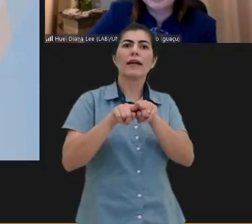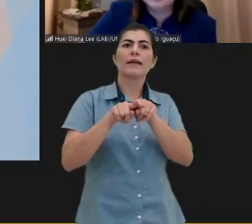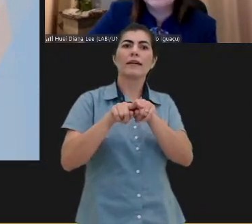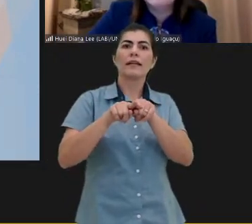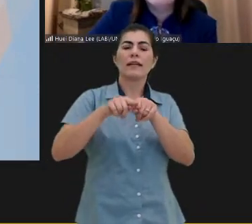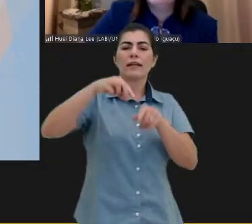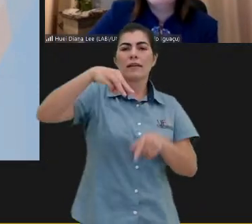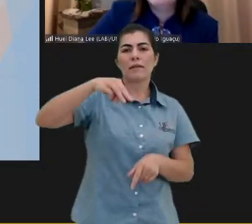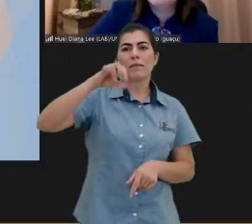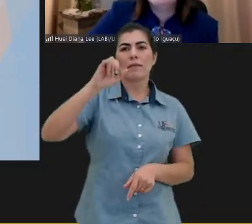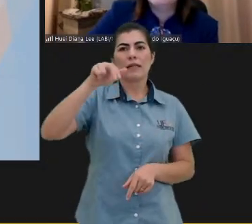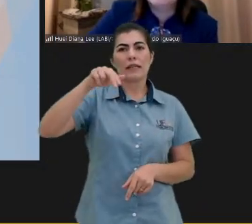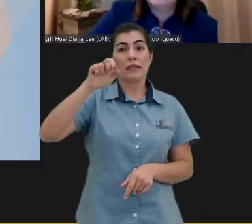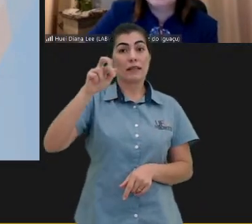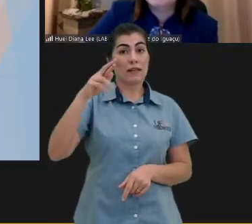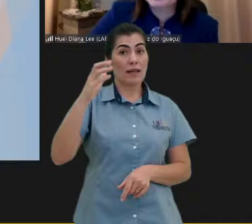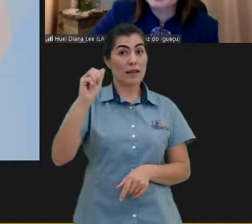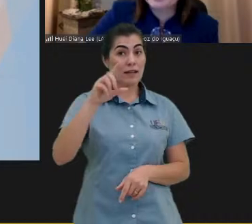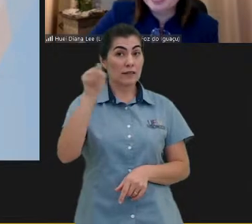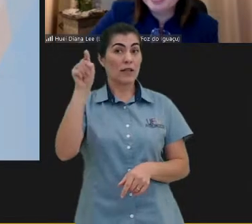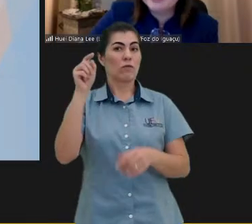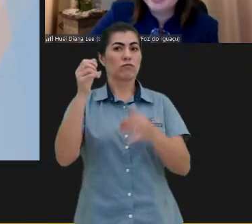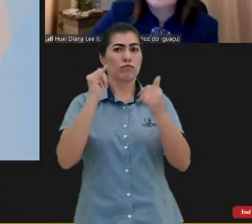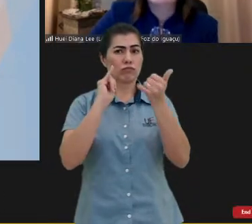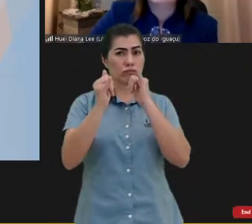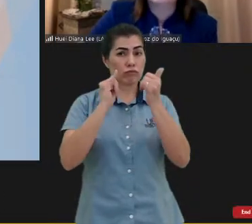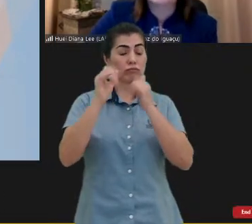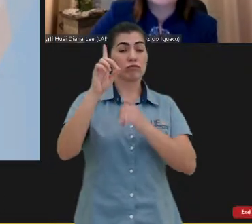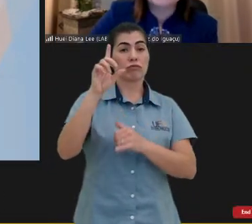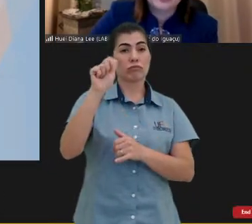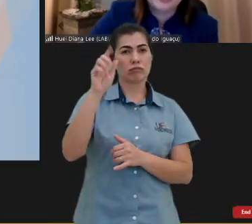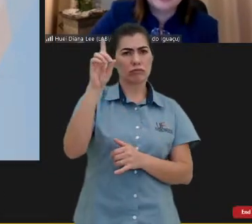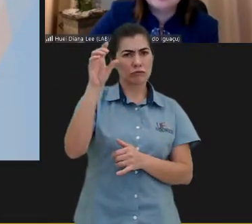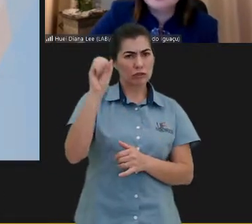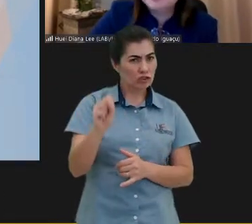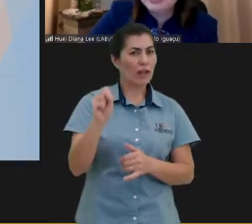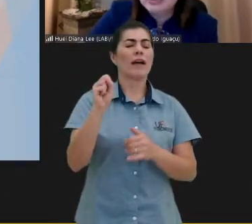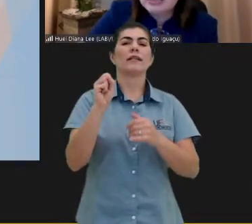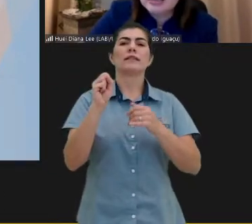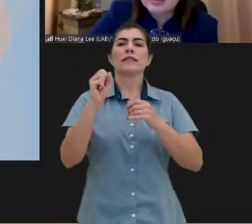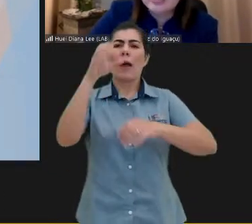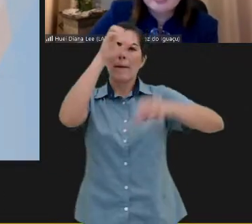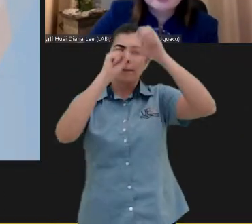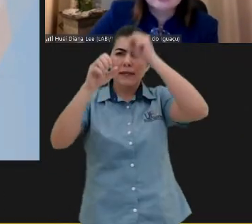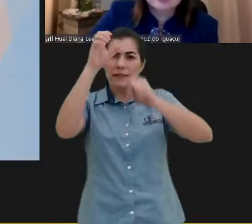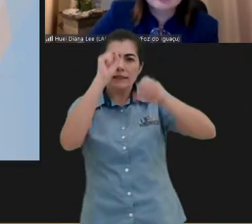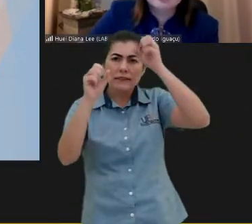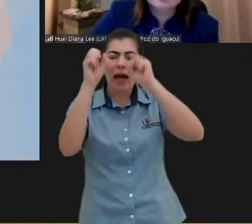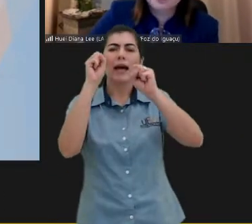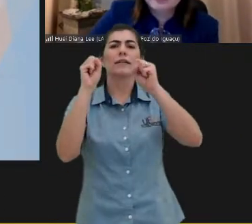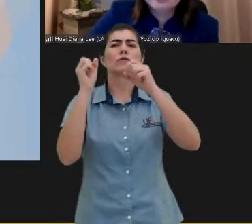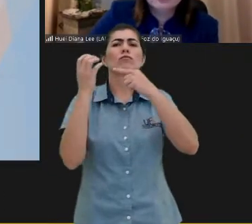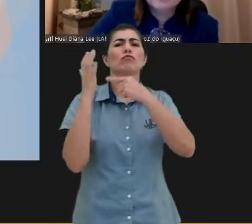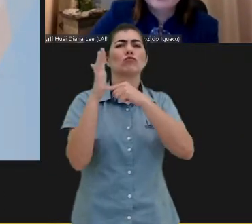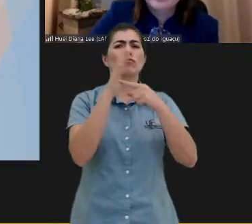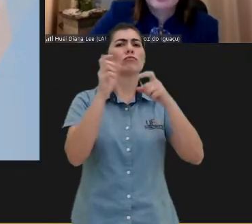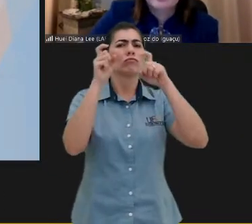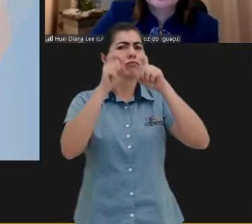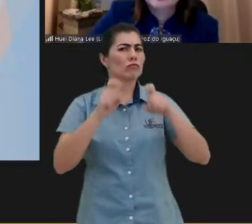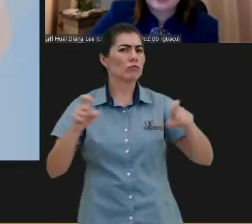falar muito, e hoje em dia especialmente machine learning, aprendizado de máquina, deep learning, são termos